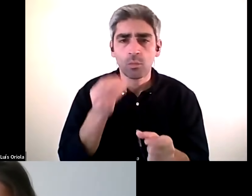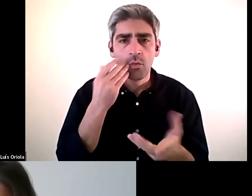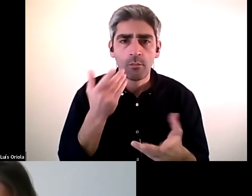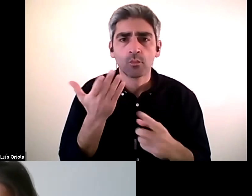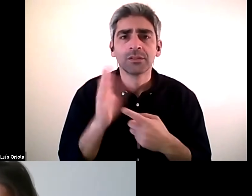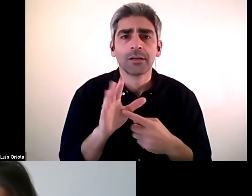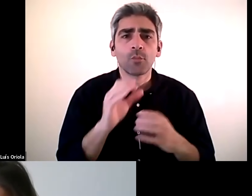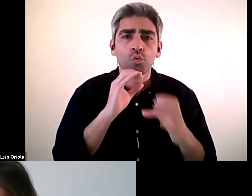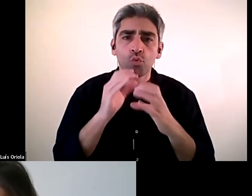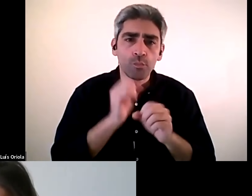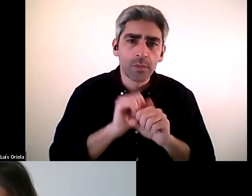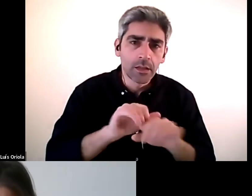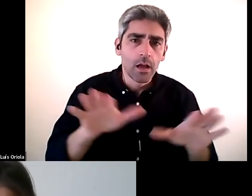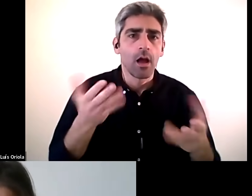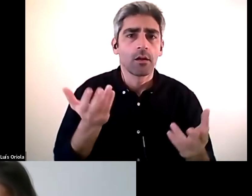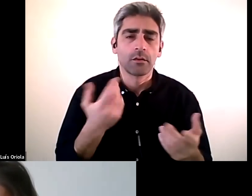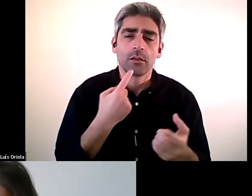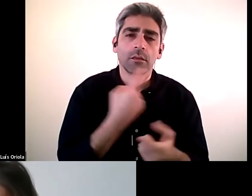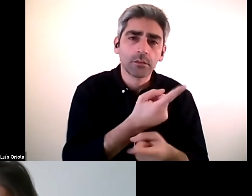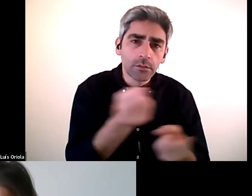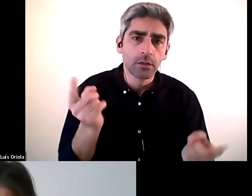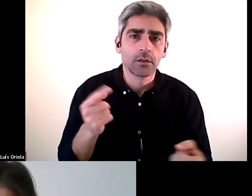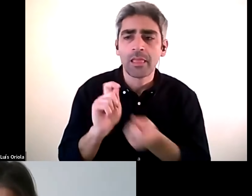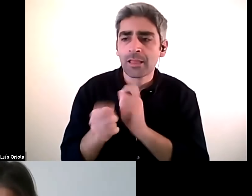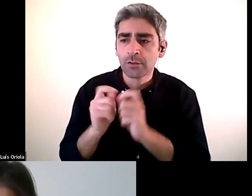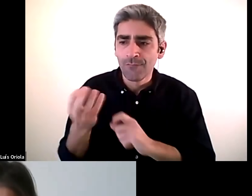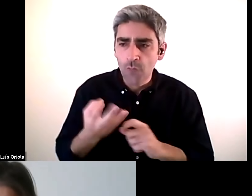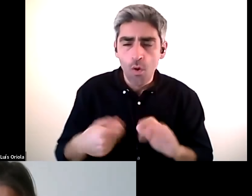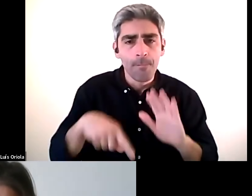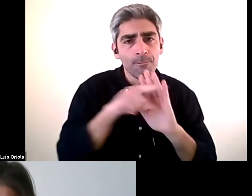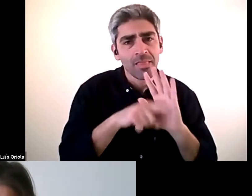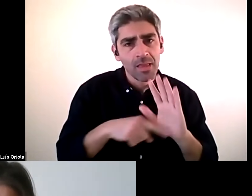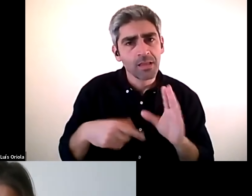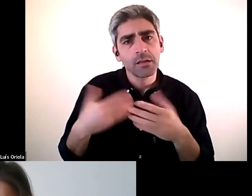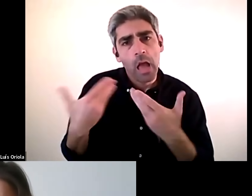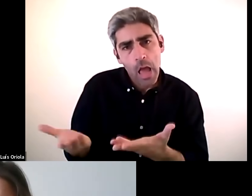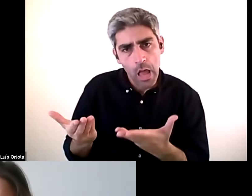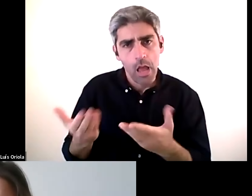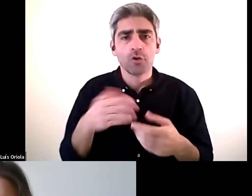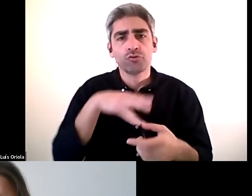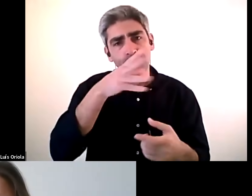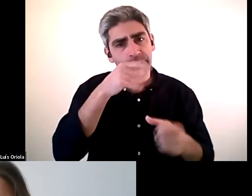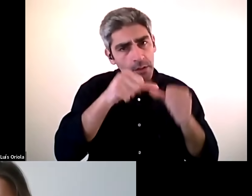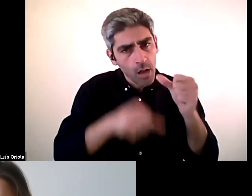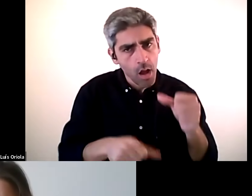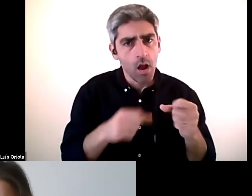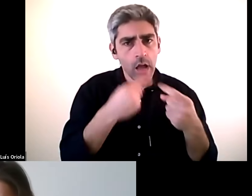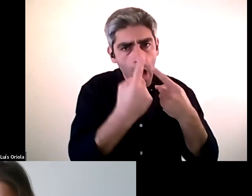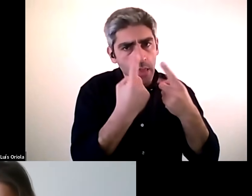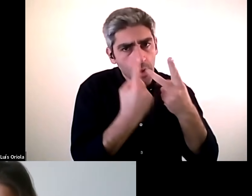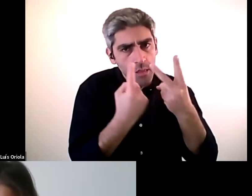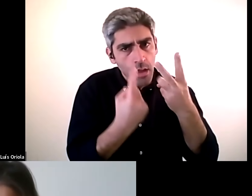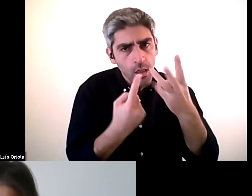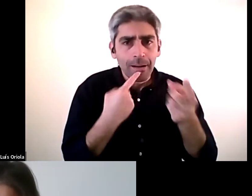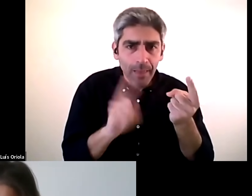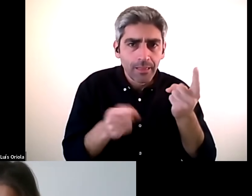exemplo, comunicarem que alterações, que medidas estão a adotar, explicar-lhes uma e outra vez